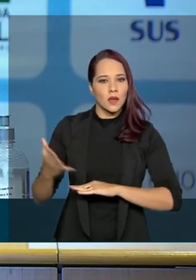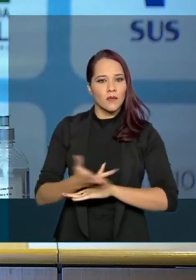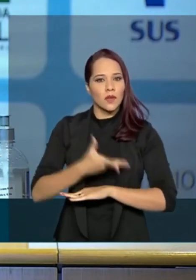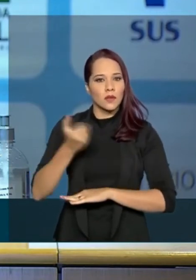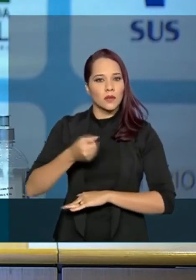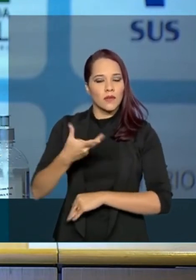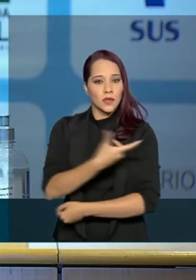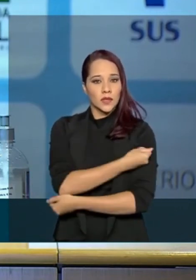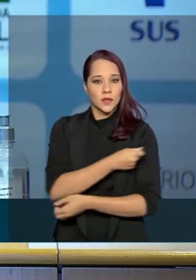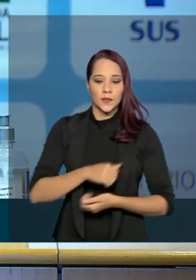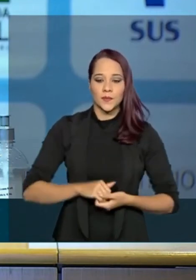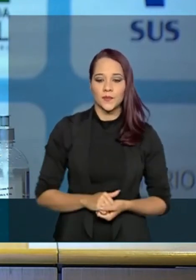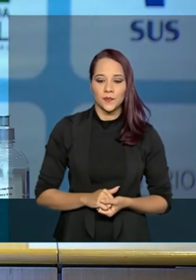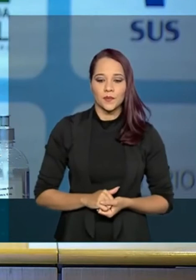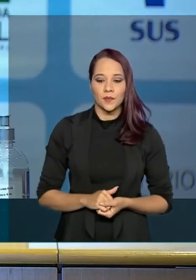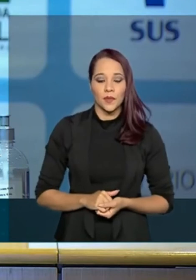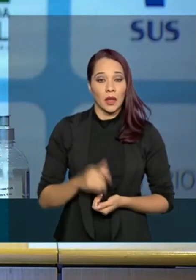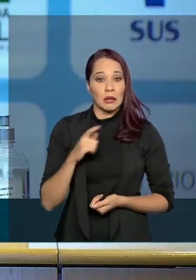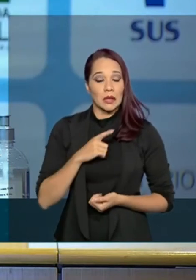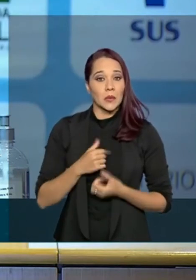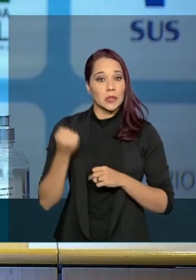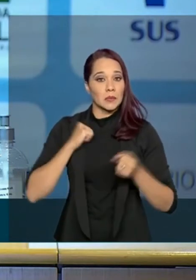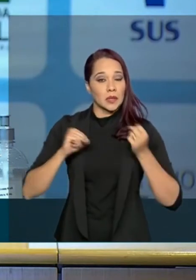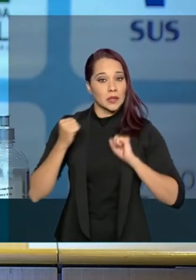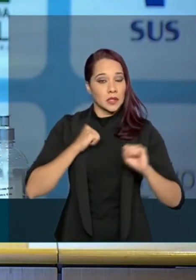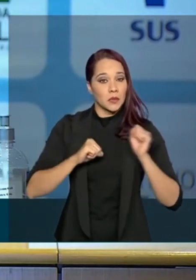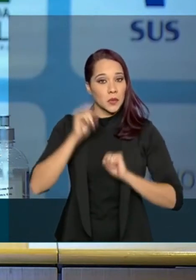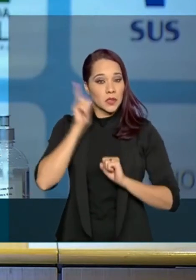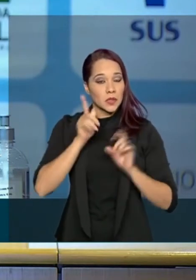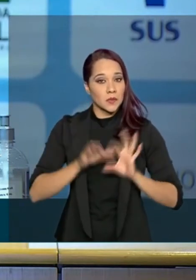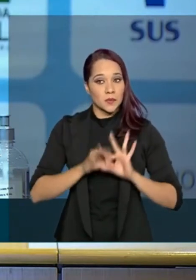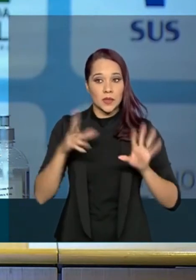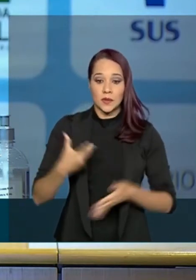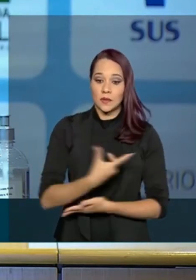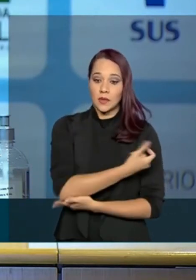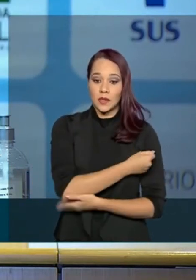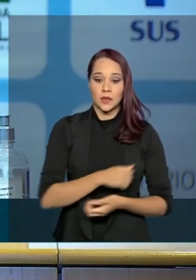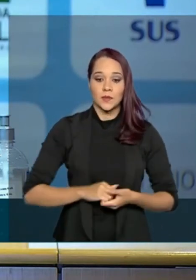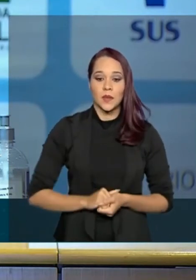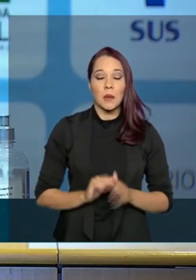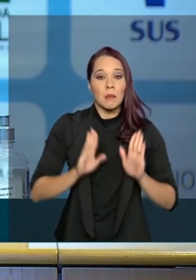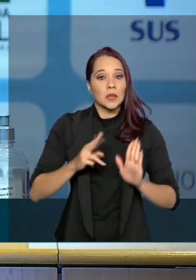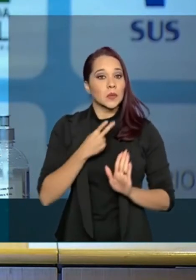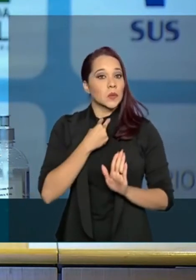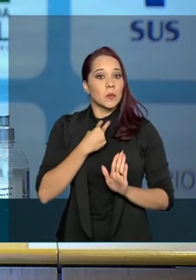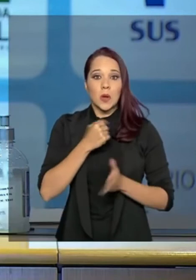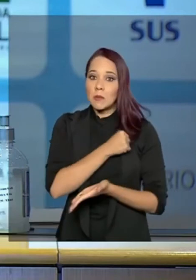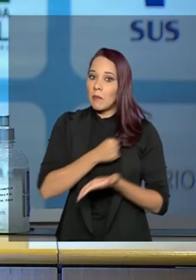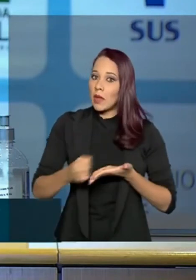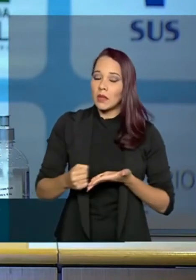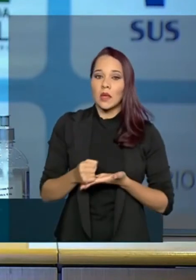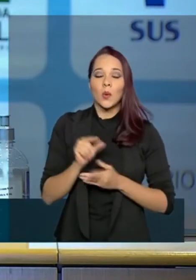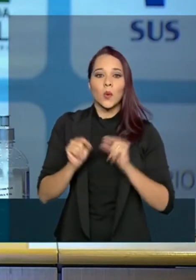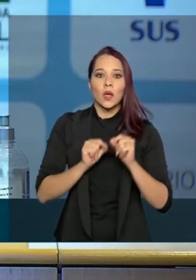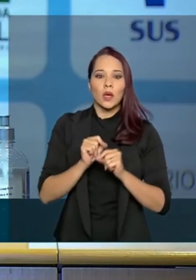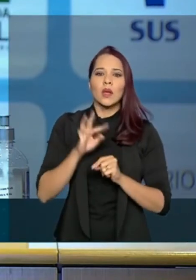vacina. Há uma alta expectativa para a disponibilização da vacina, mas não podemos perder de vista